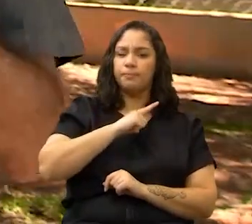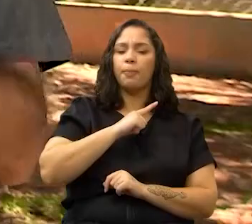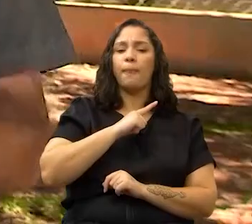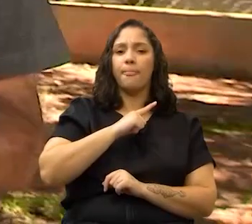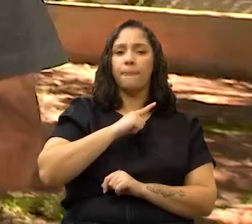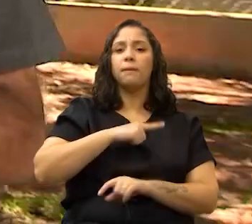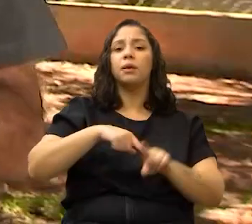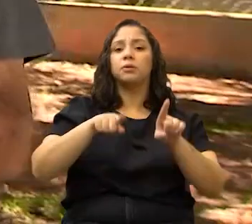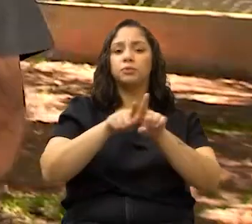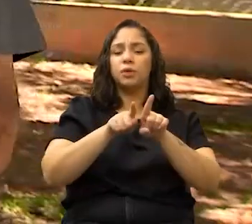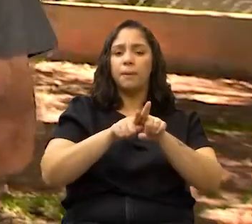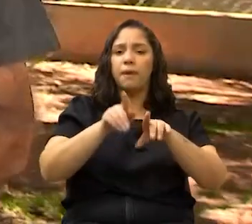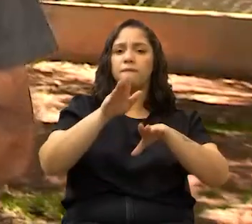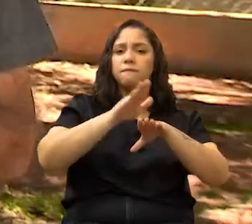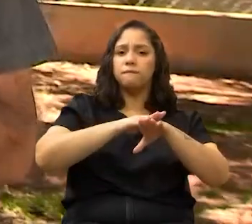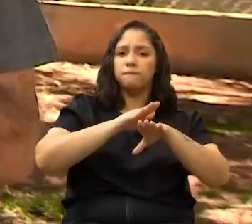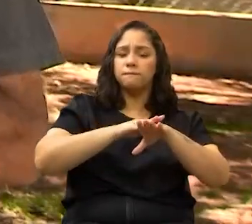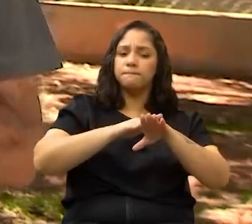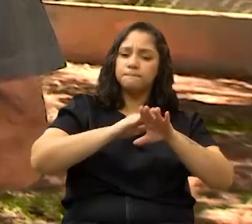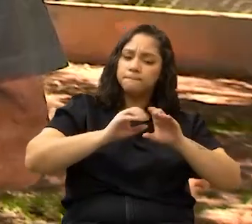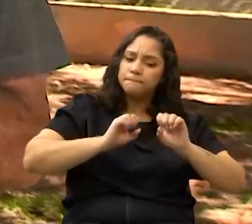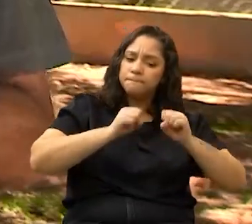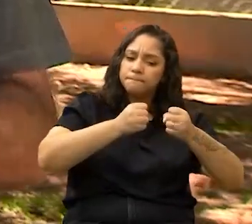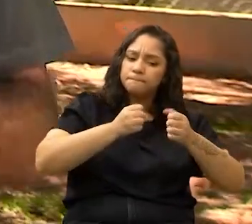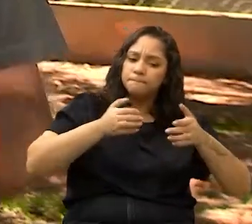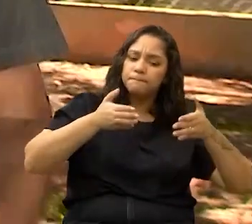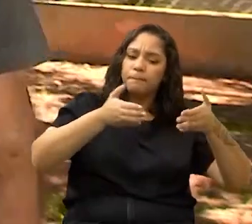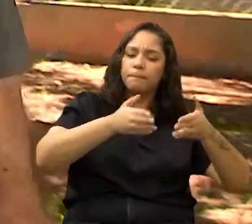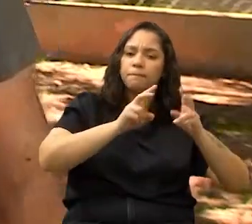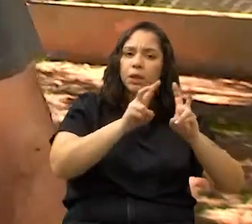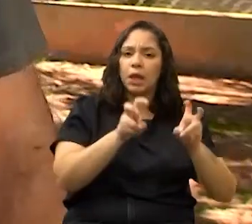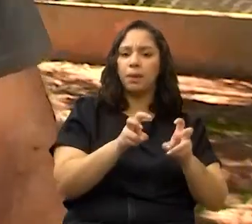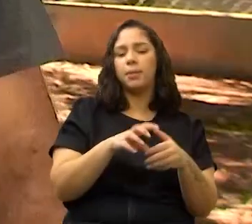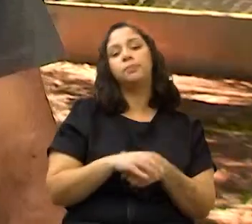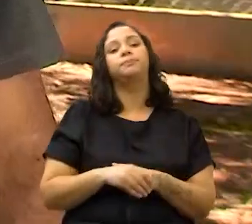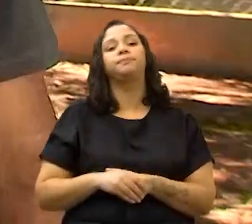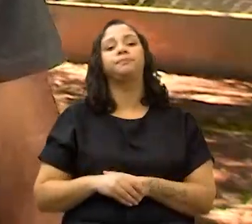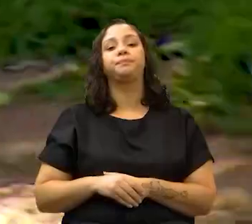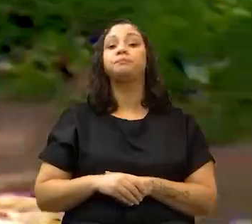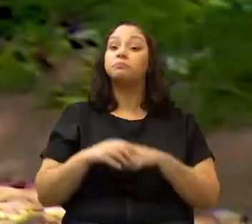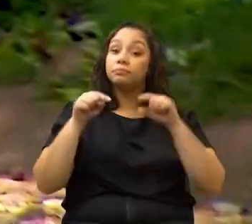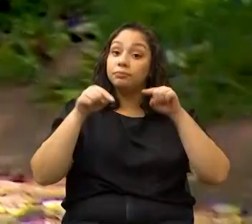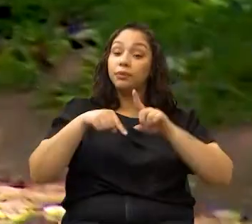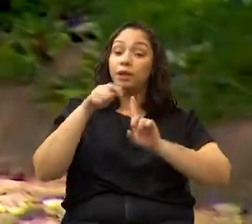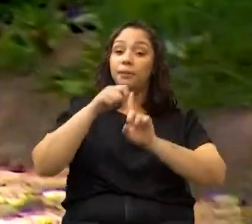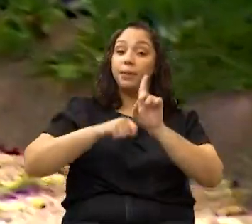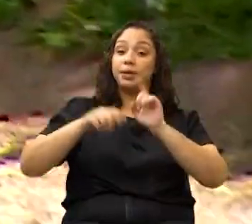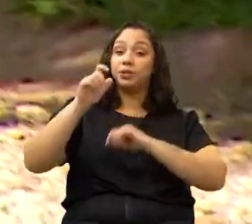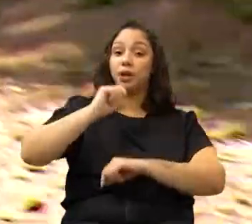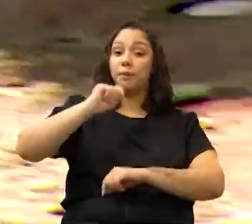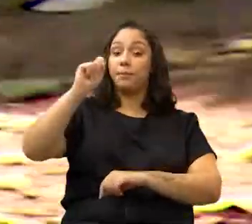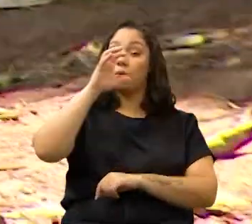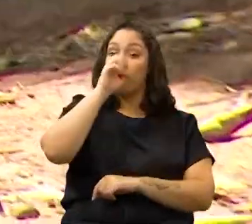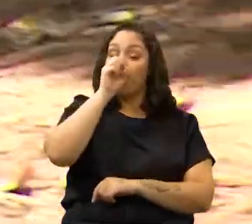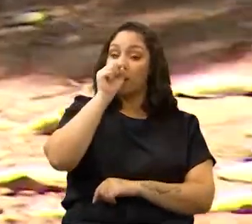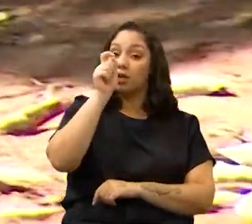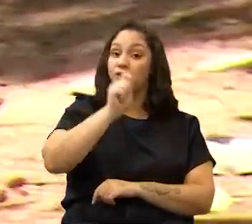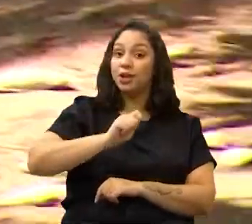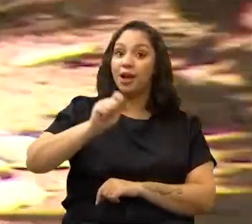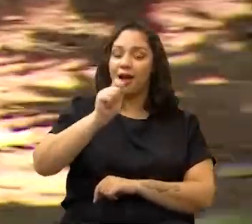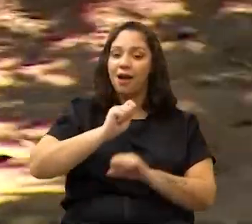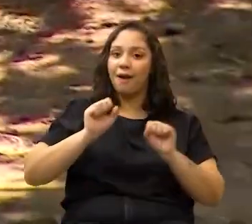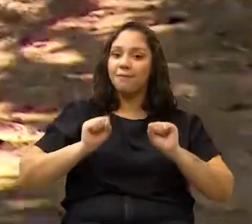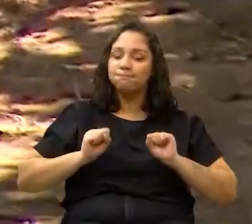se conscientizam e passam a atuar proativamente em relação ao assunto, né? Neste Abril Laranja, as ações